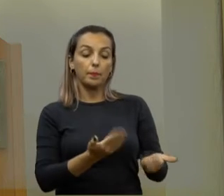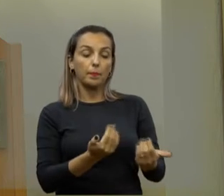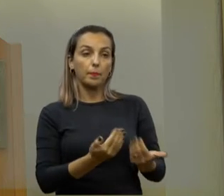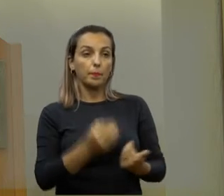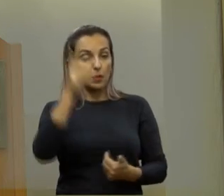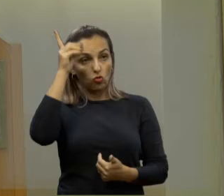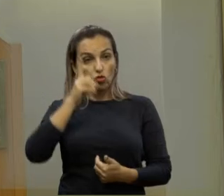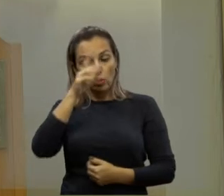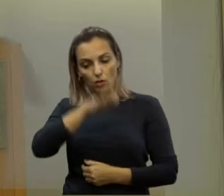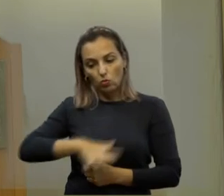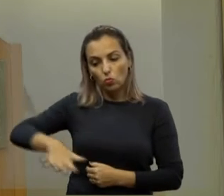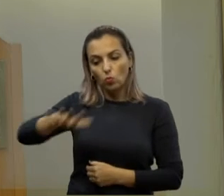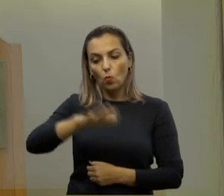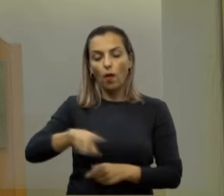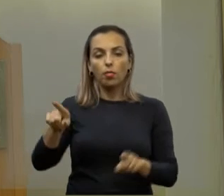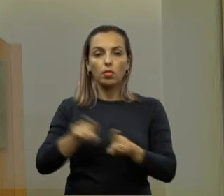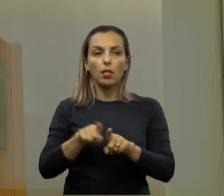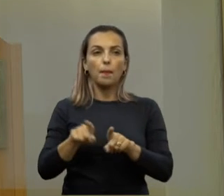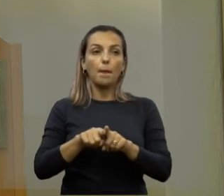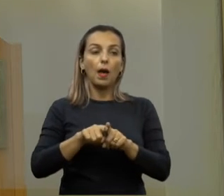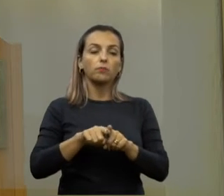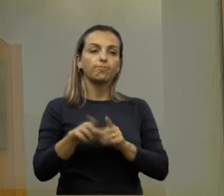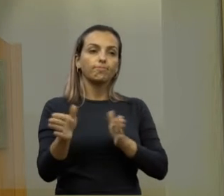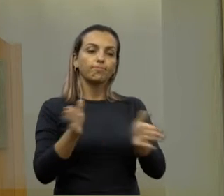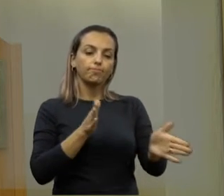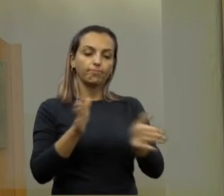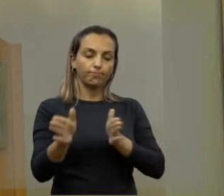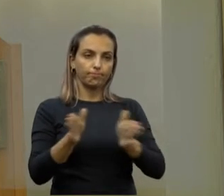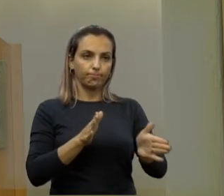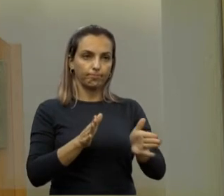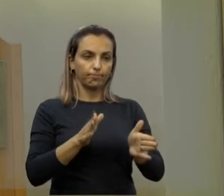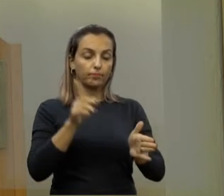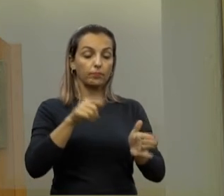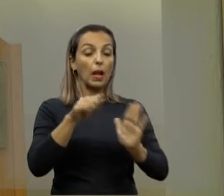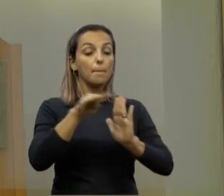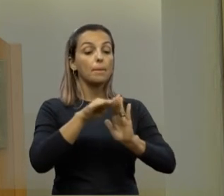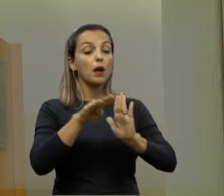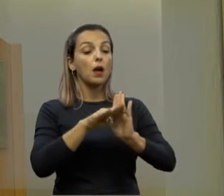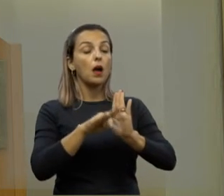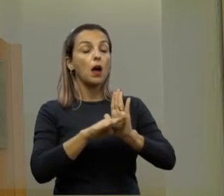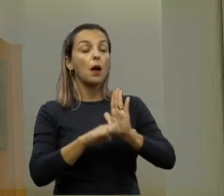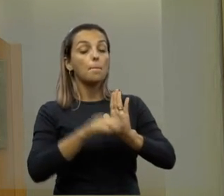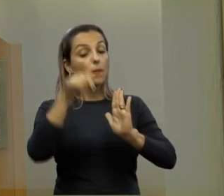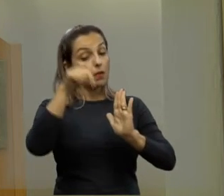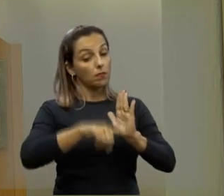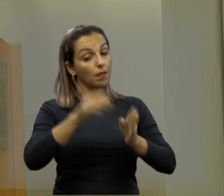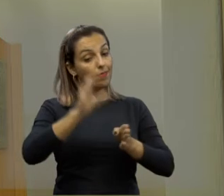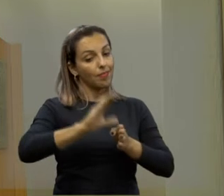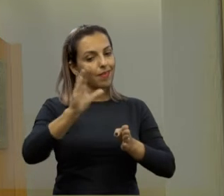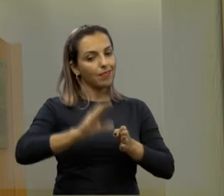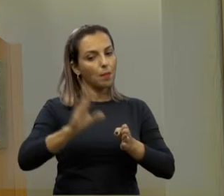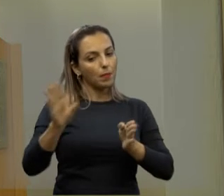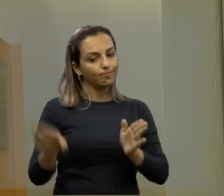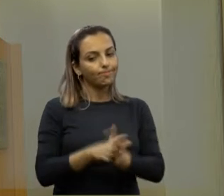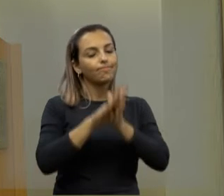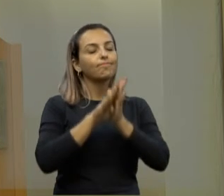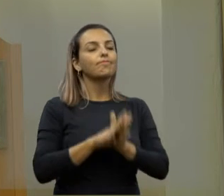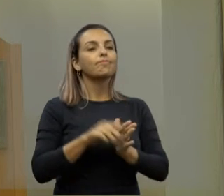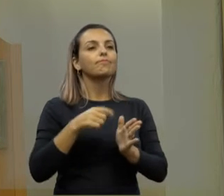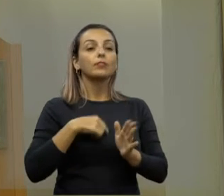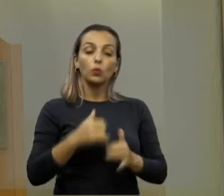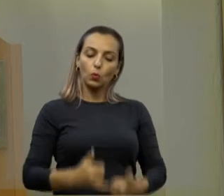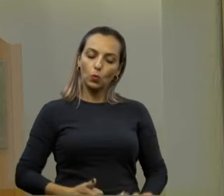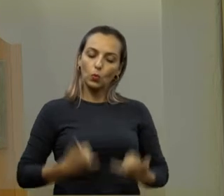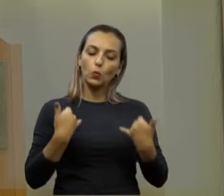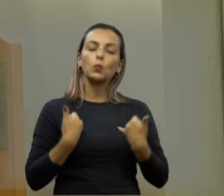ao território EA mobilidade então quando a gente vê um plano desse vindo para esta casa Presidente eu fico muito